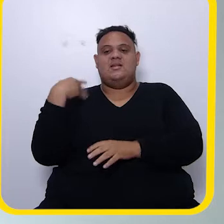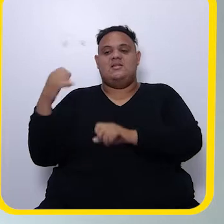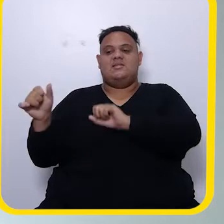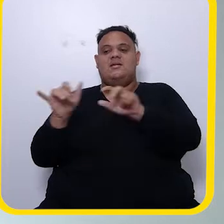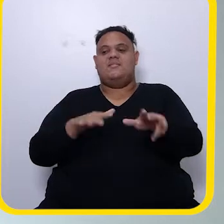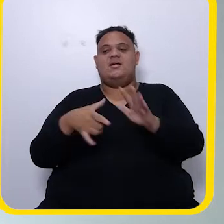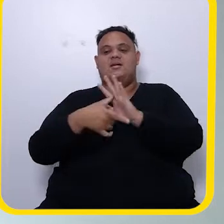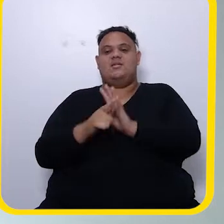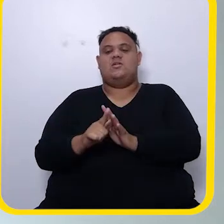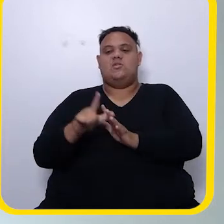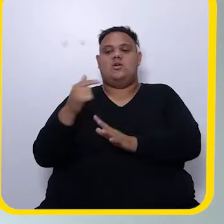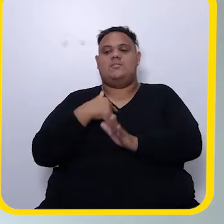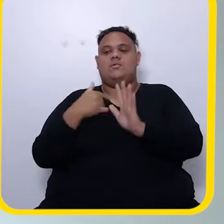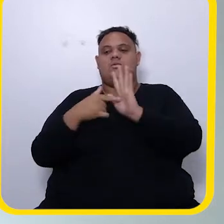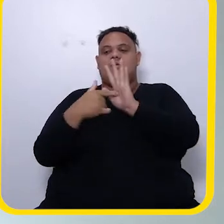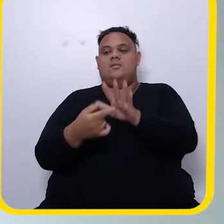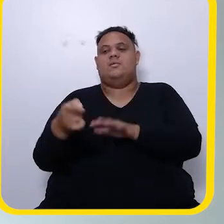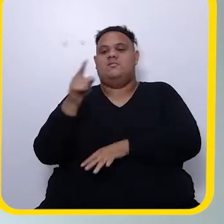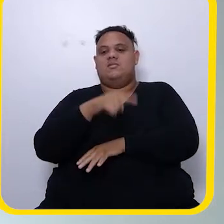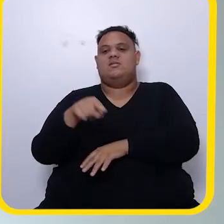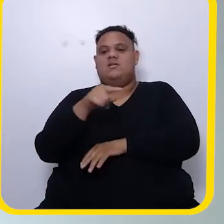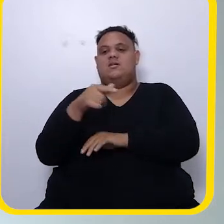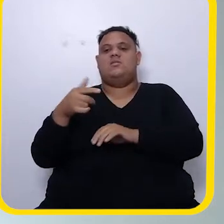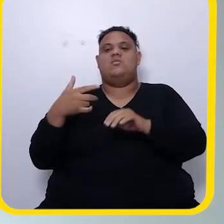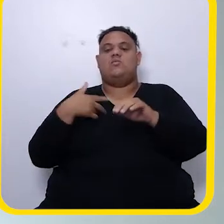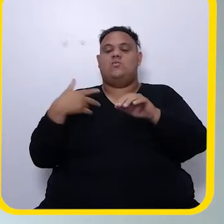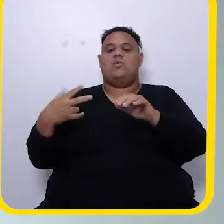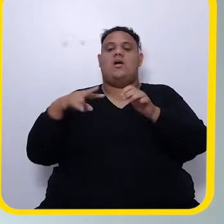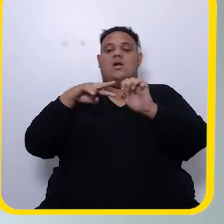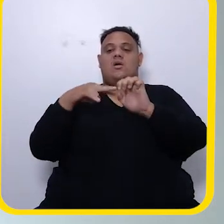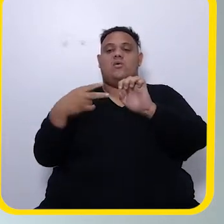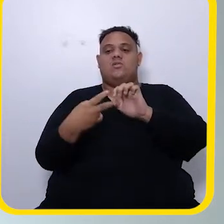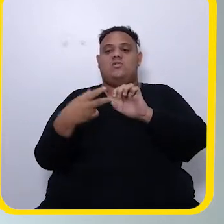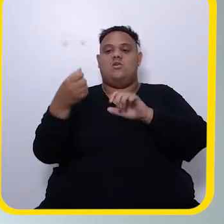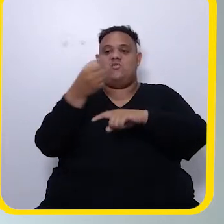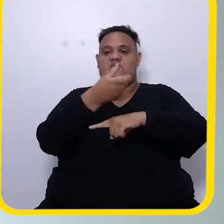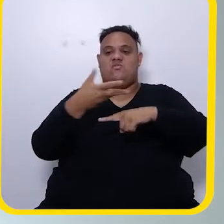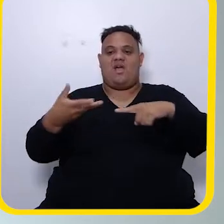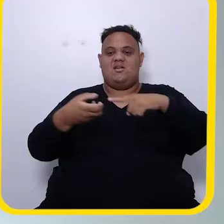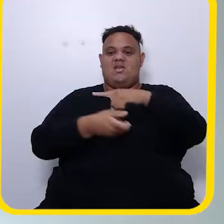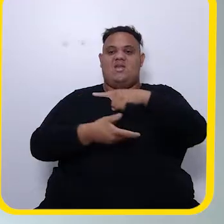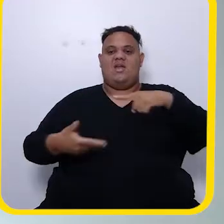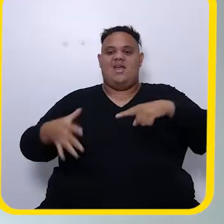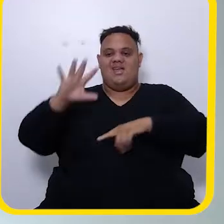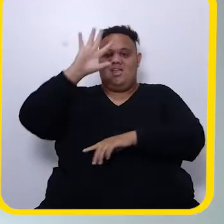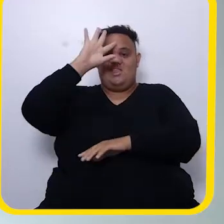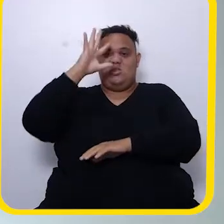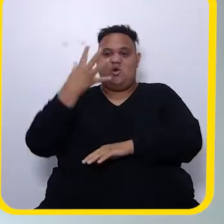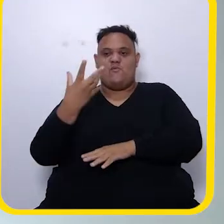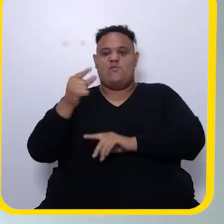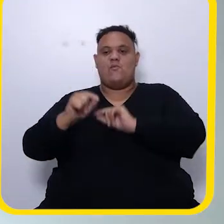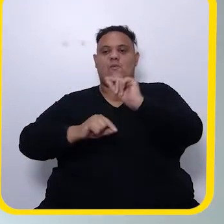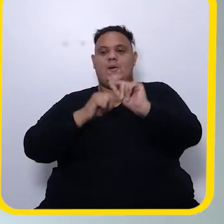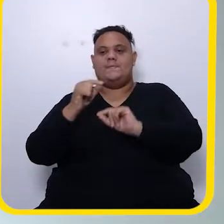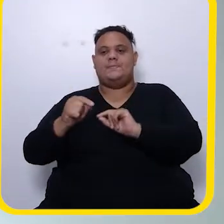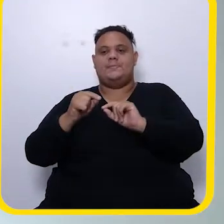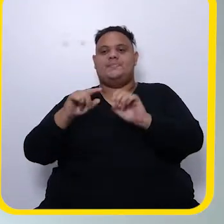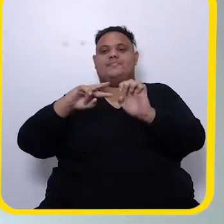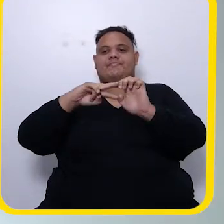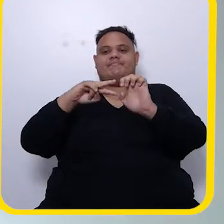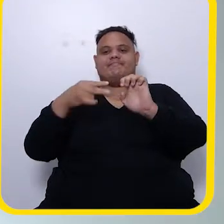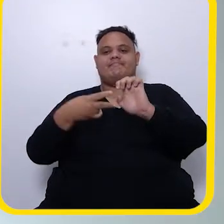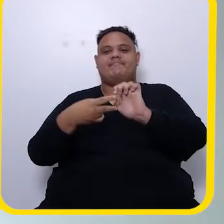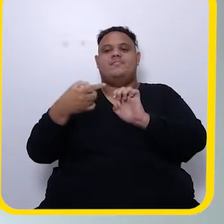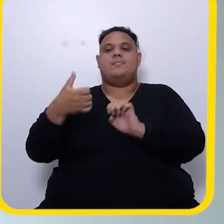vocês um exemplo de uma equação fracionária que a gente resolve mesmo através de uma equação do primeiro grau.